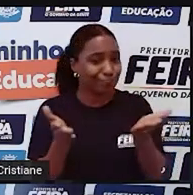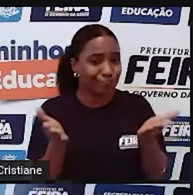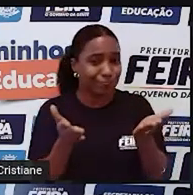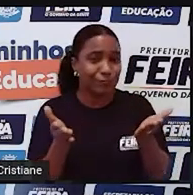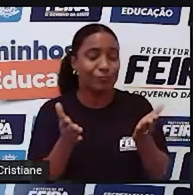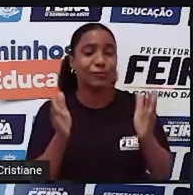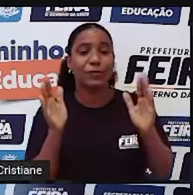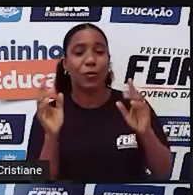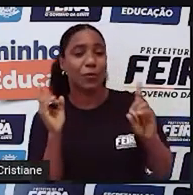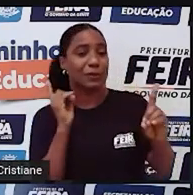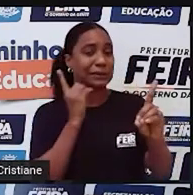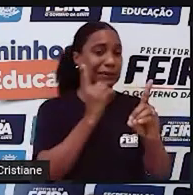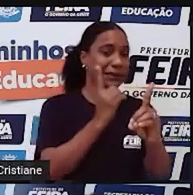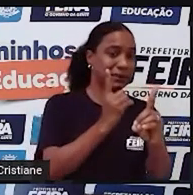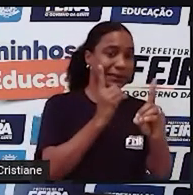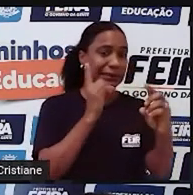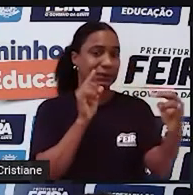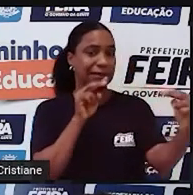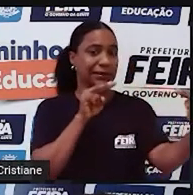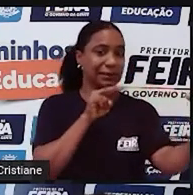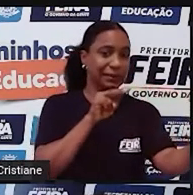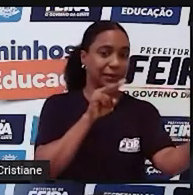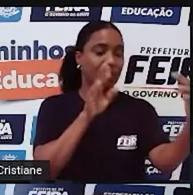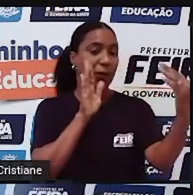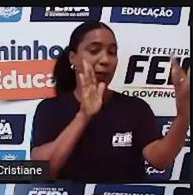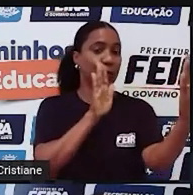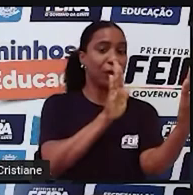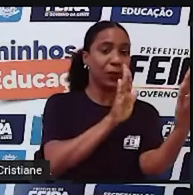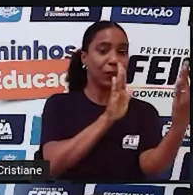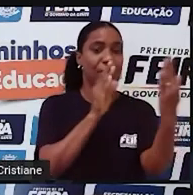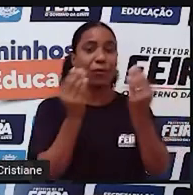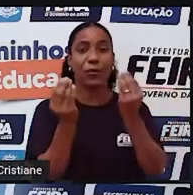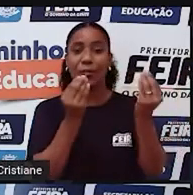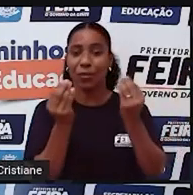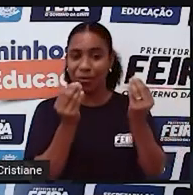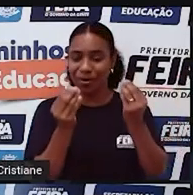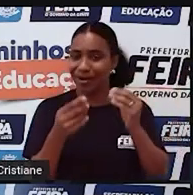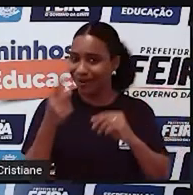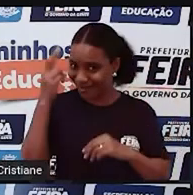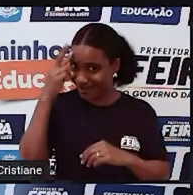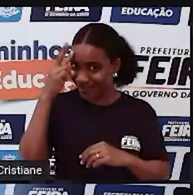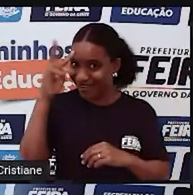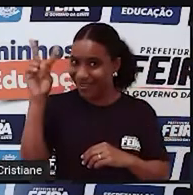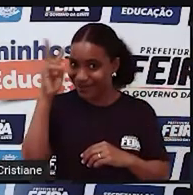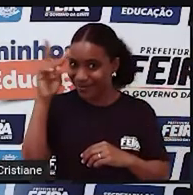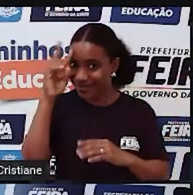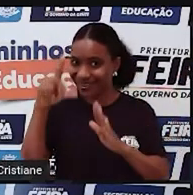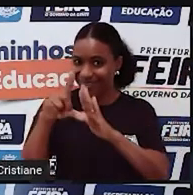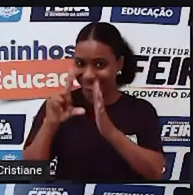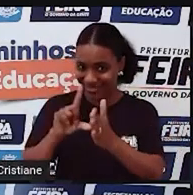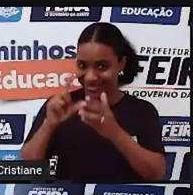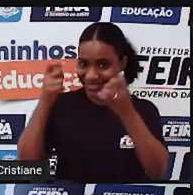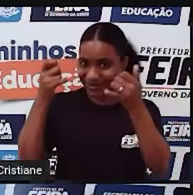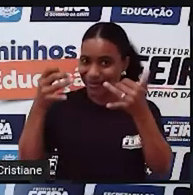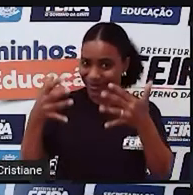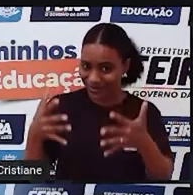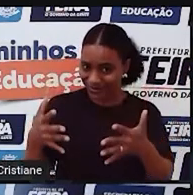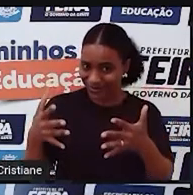nesse contexto da pandemia. Inclusive, nós já tratamos sobre eles anteriormente, lembram? Vejam